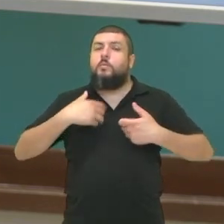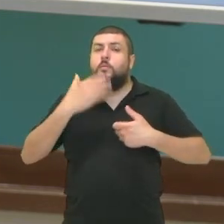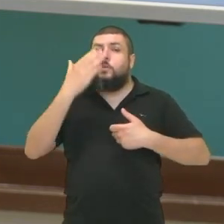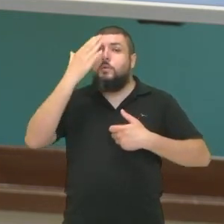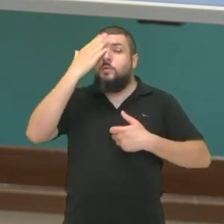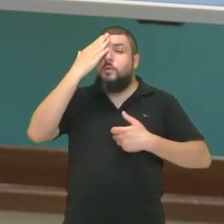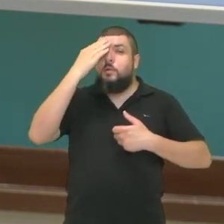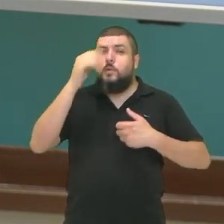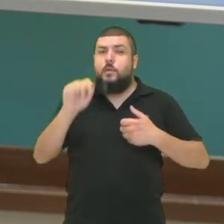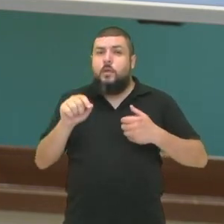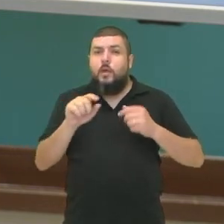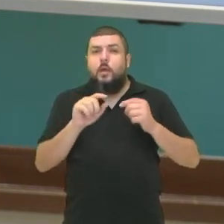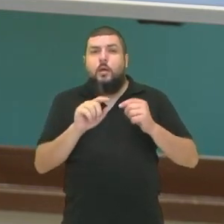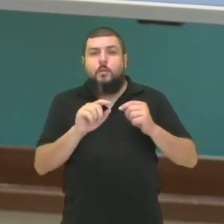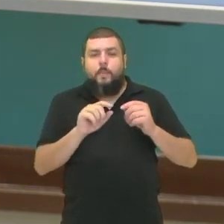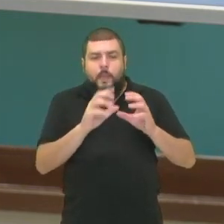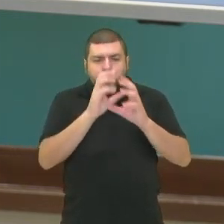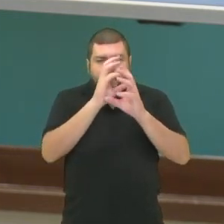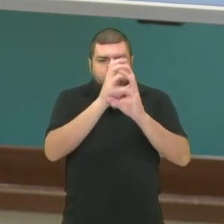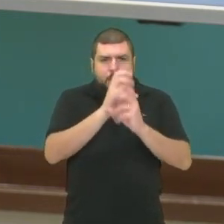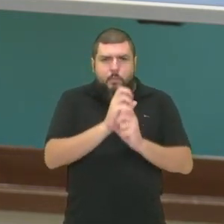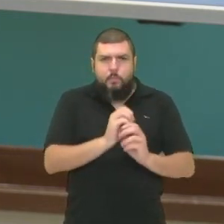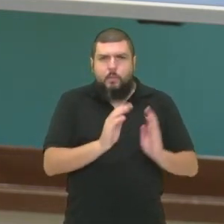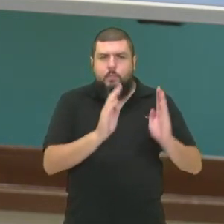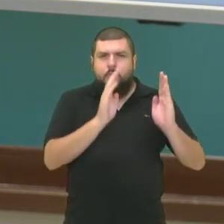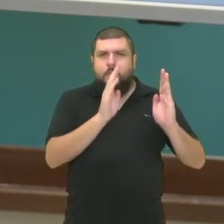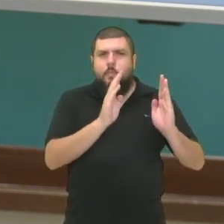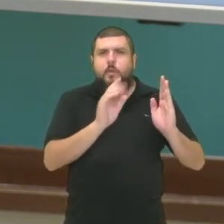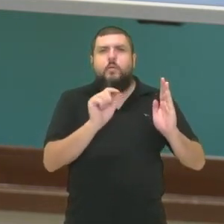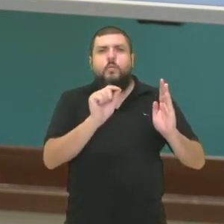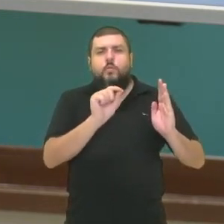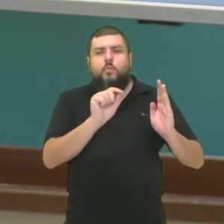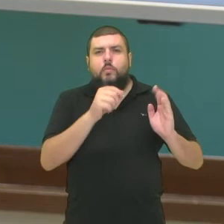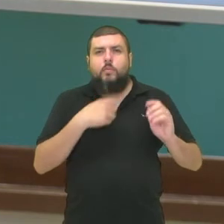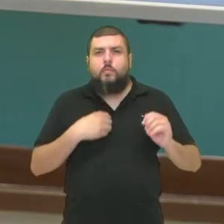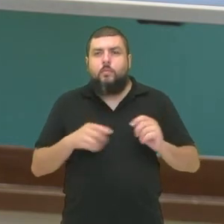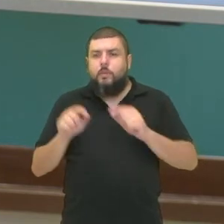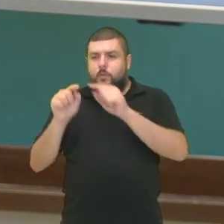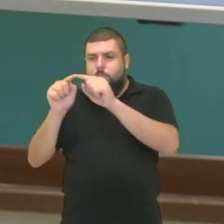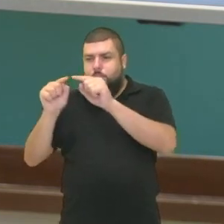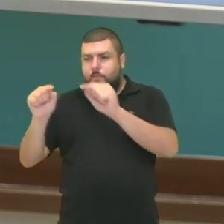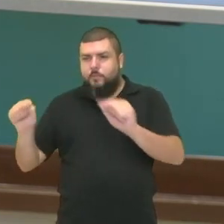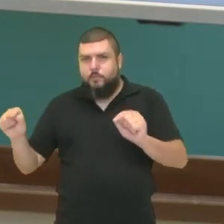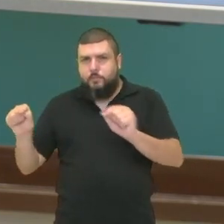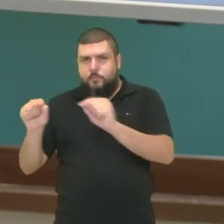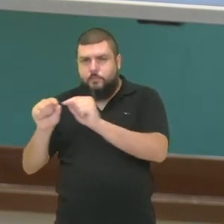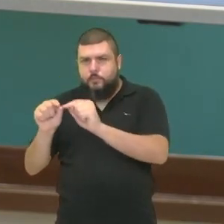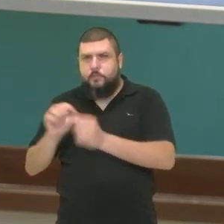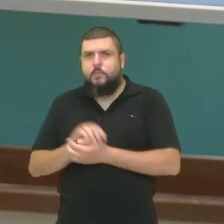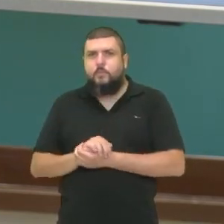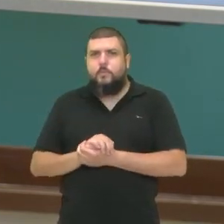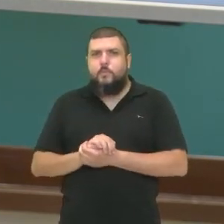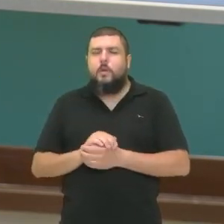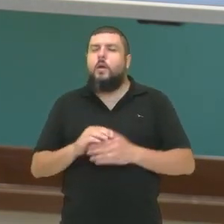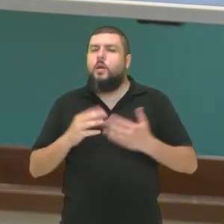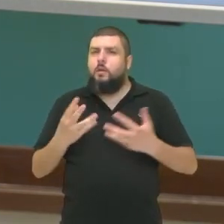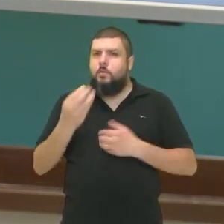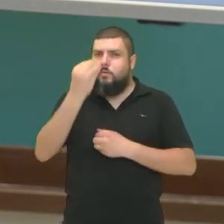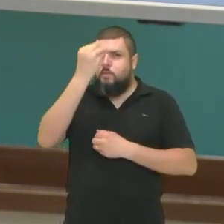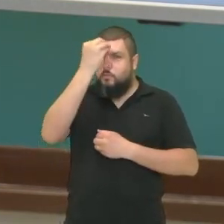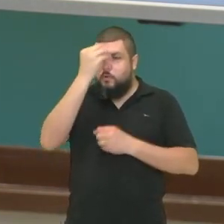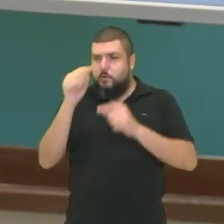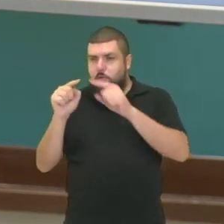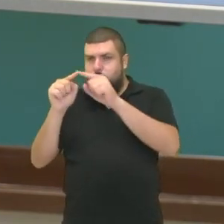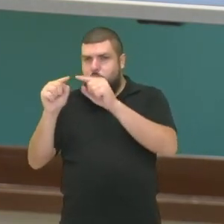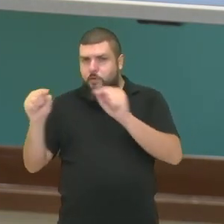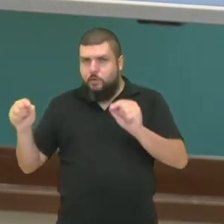eu garantir que esses três pontos vão formar um triângulo. Lembrando que para ele formar um triângulo, significa